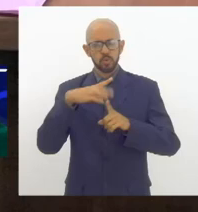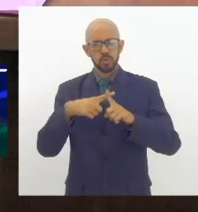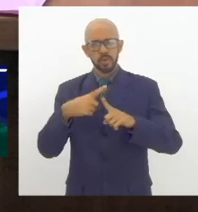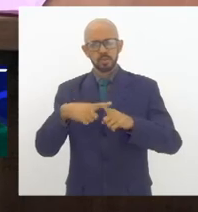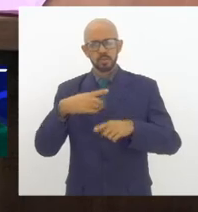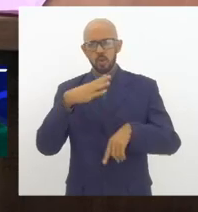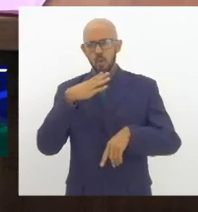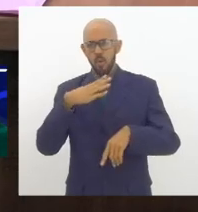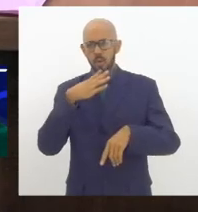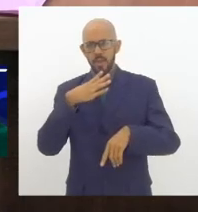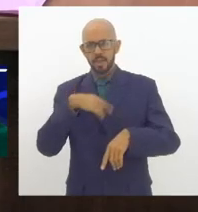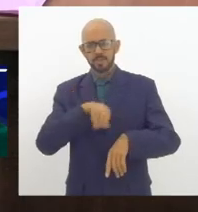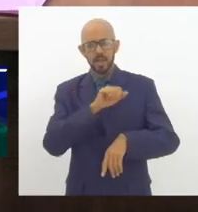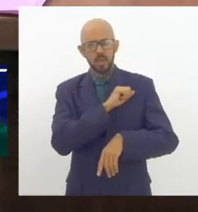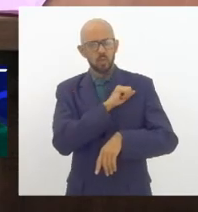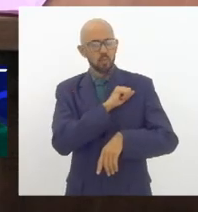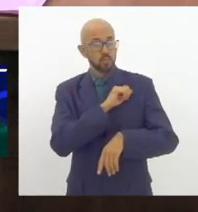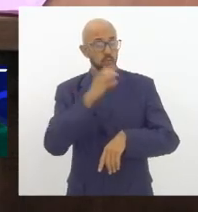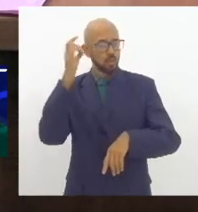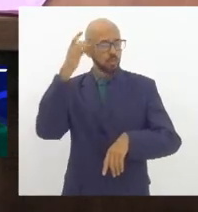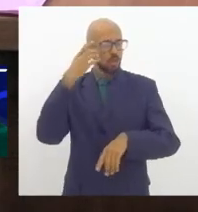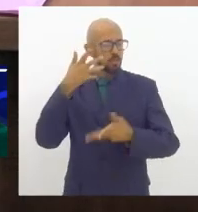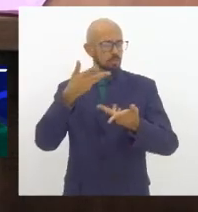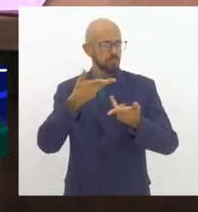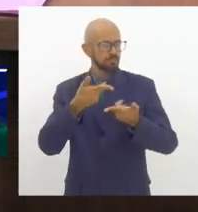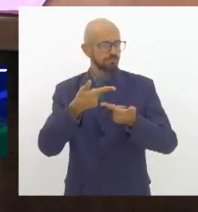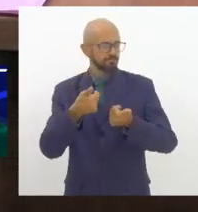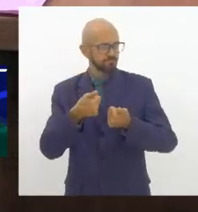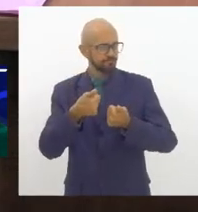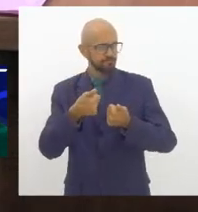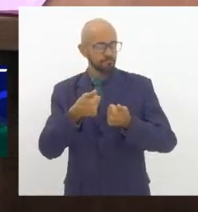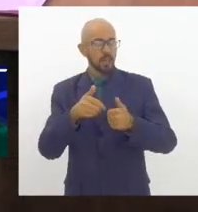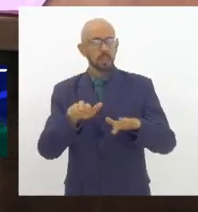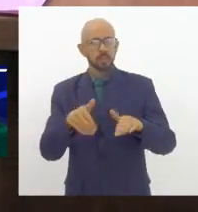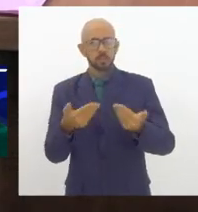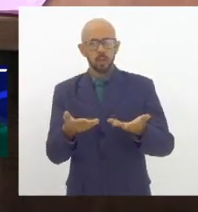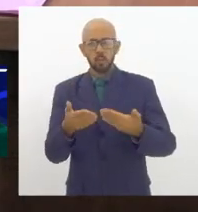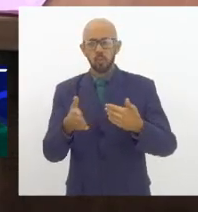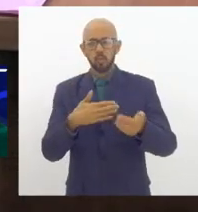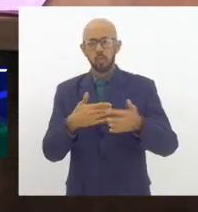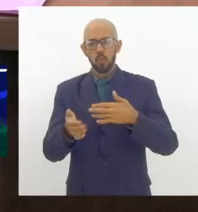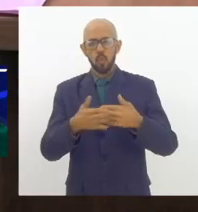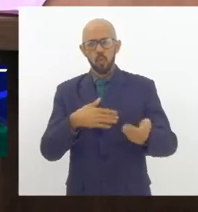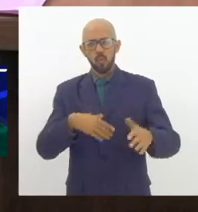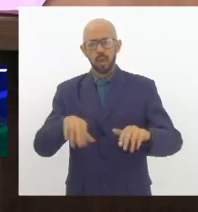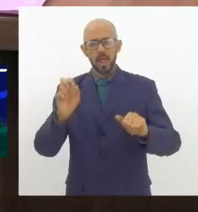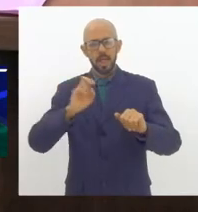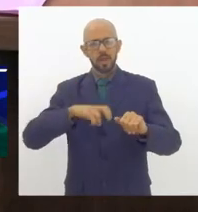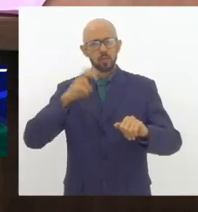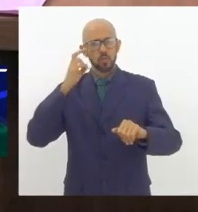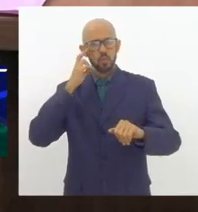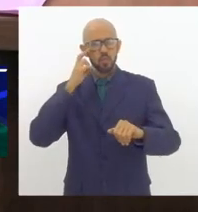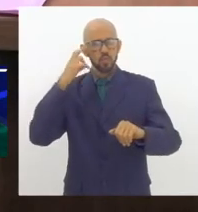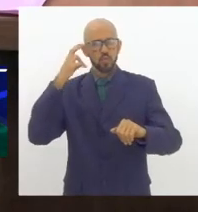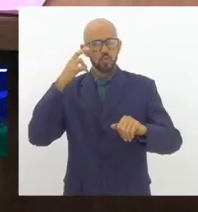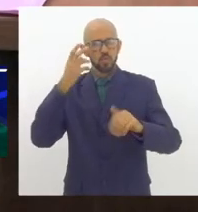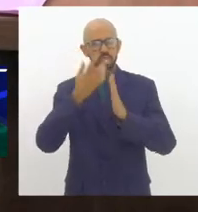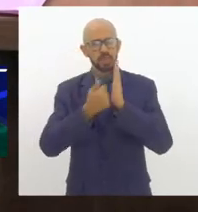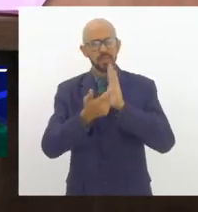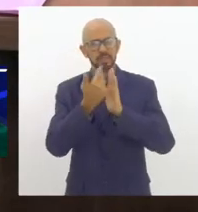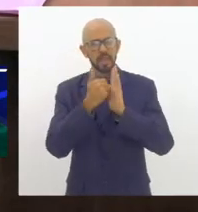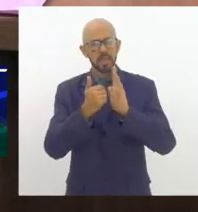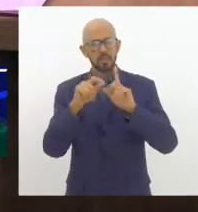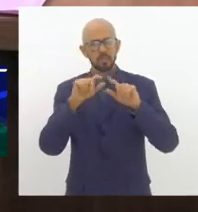diversos alunos com talentos incríveis aliás todo e qualquer manifestação cultural de um desenho de uma